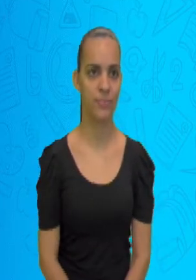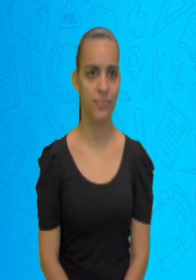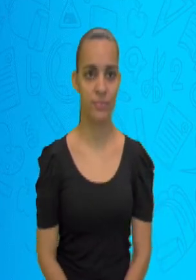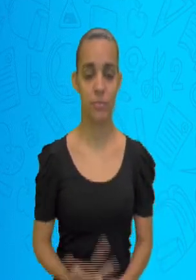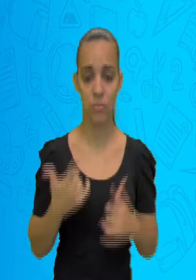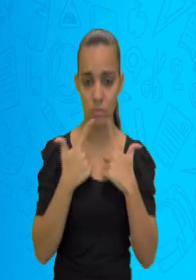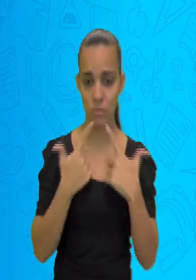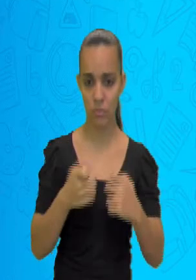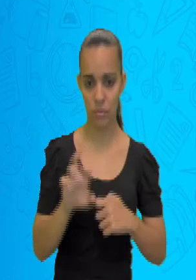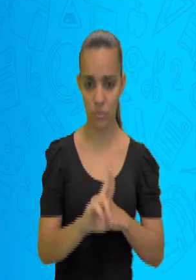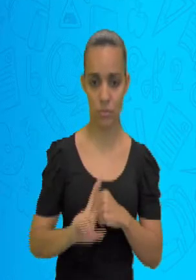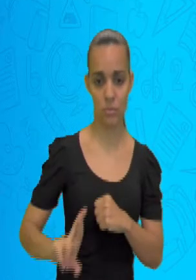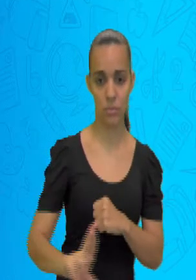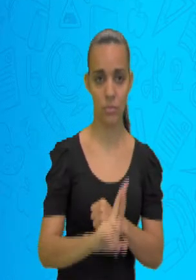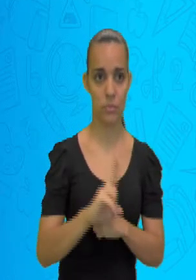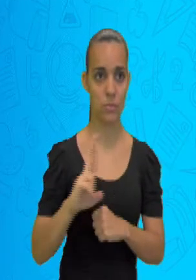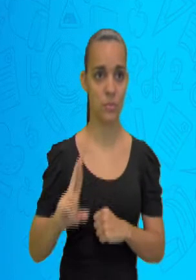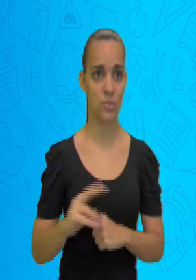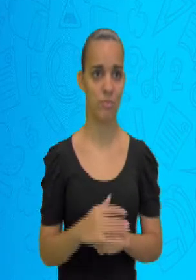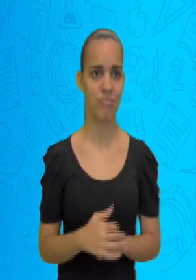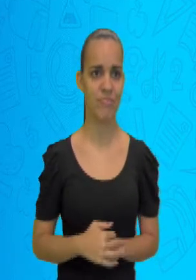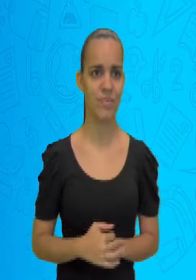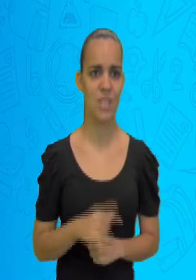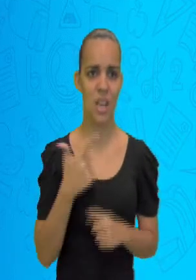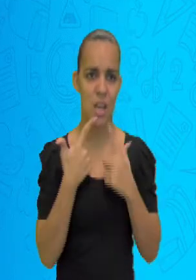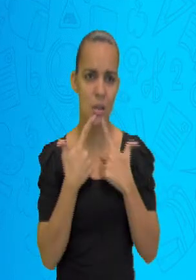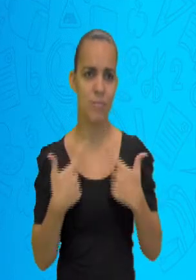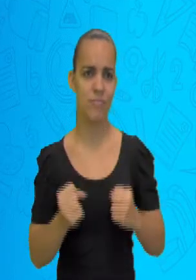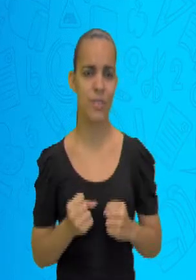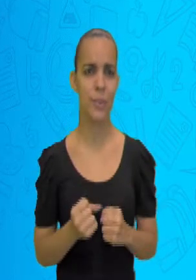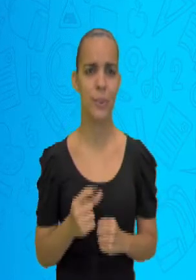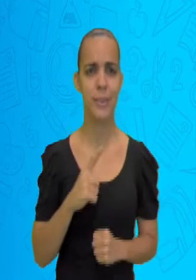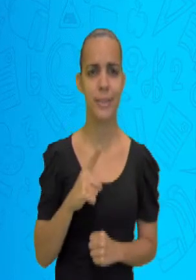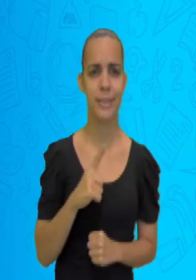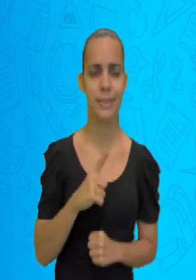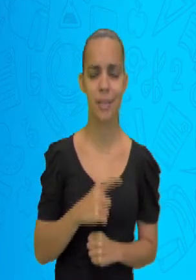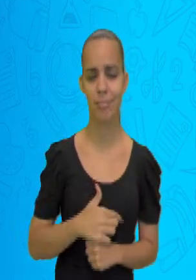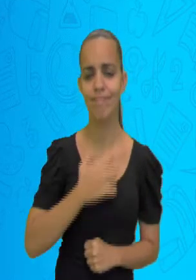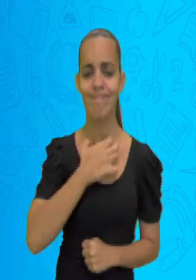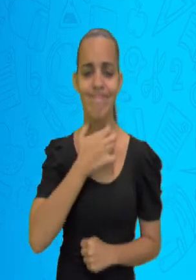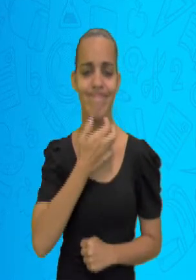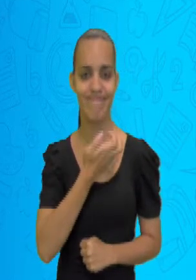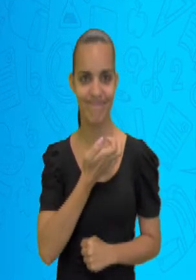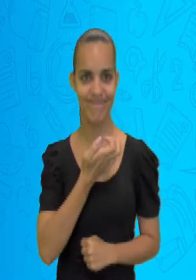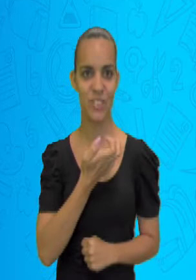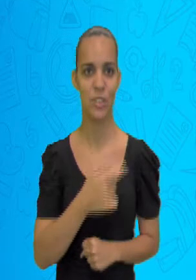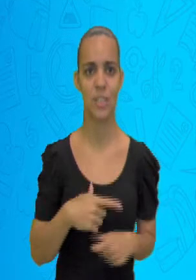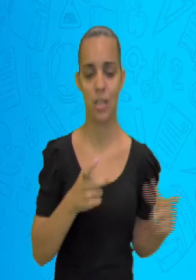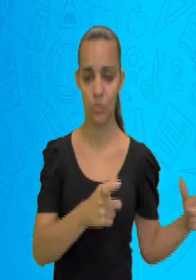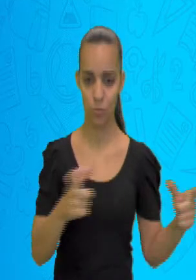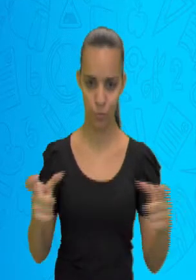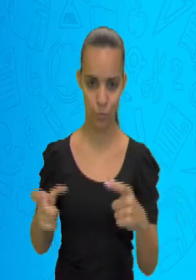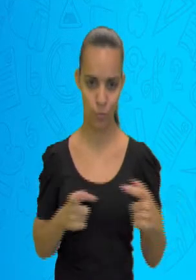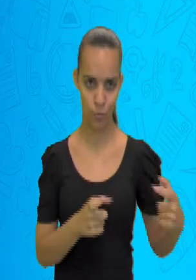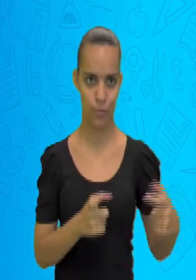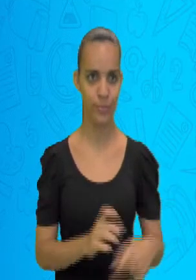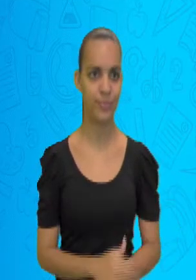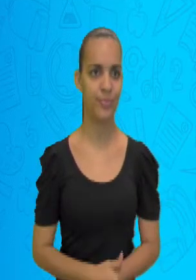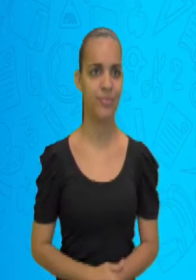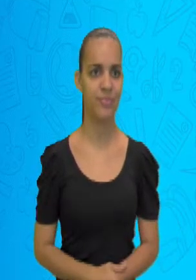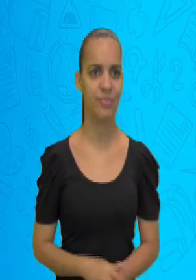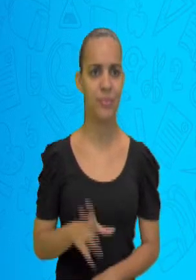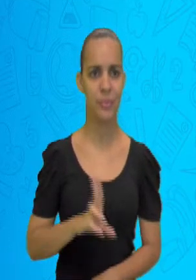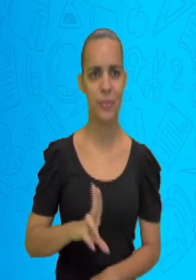Linguagem regional. É a linguagem que possui um certo sotaque de alguns lugares. São